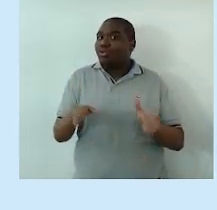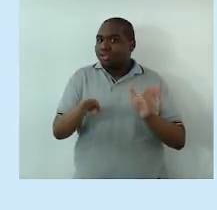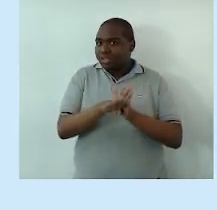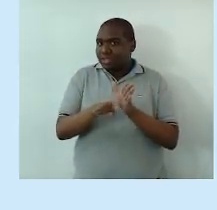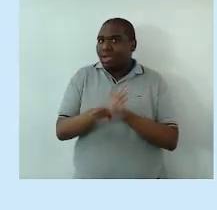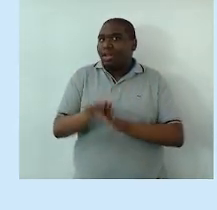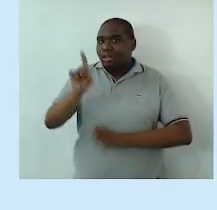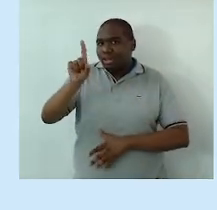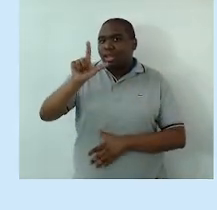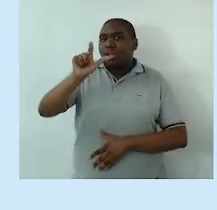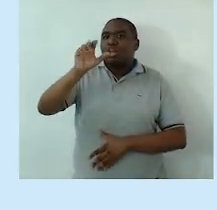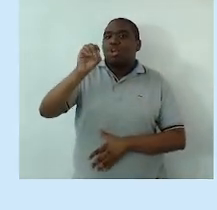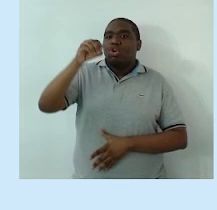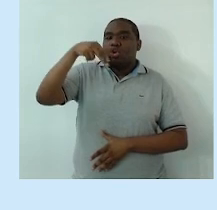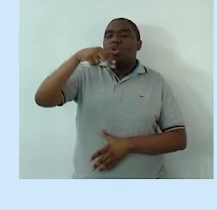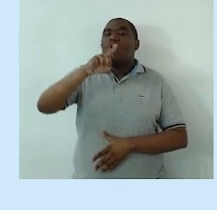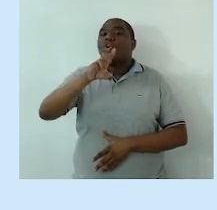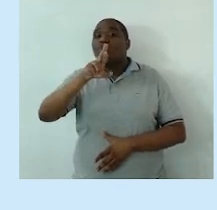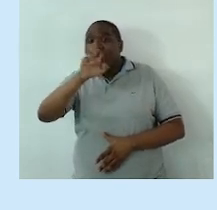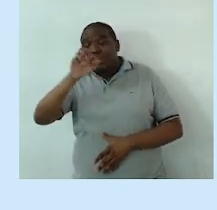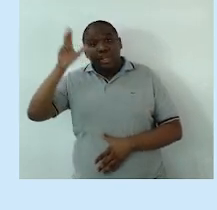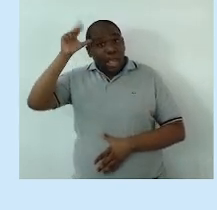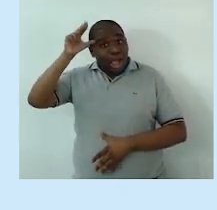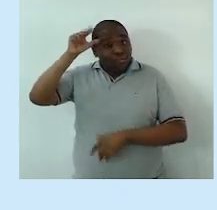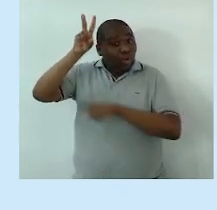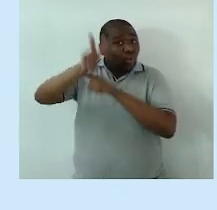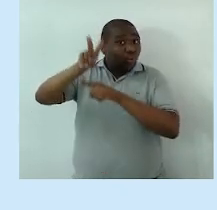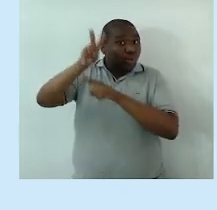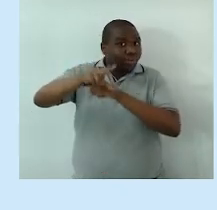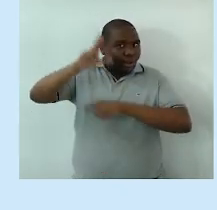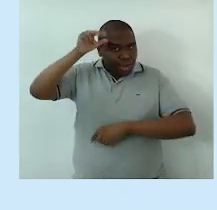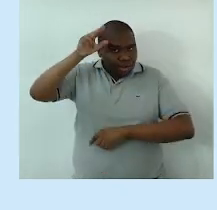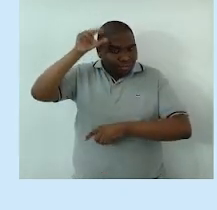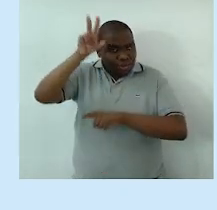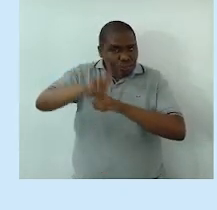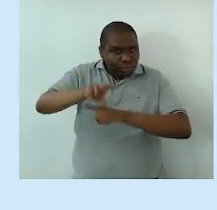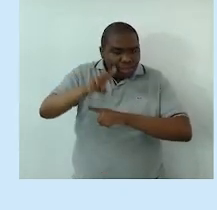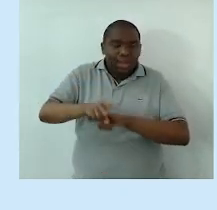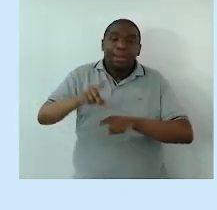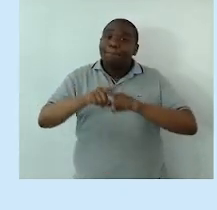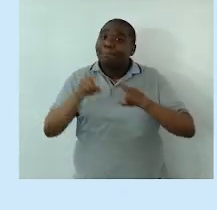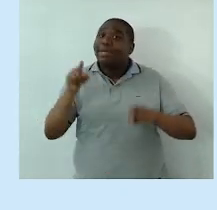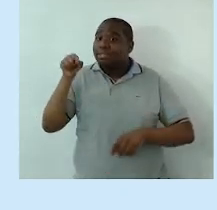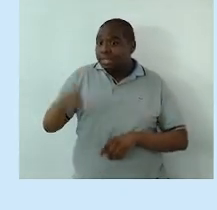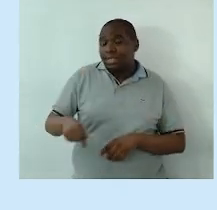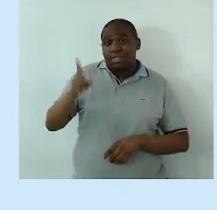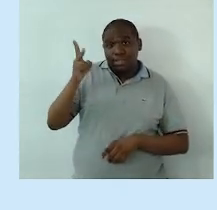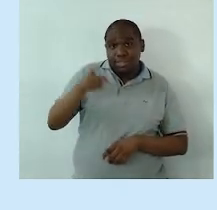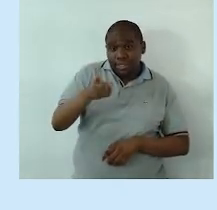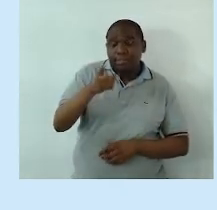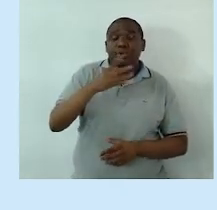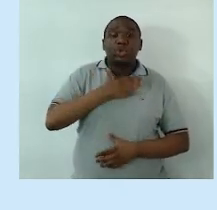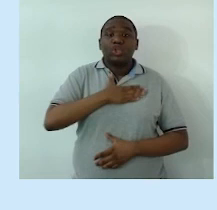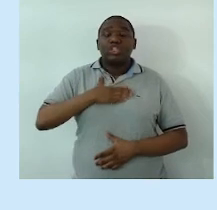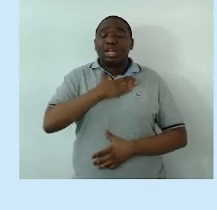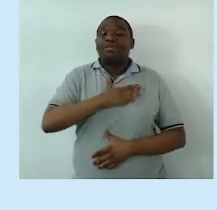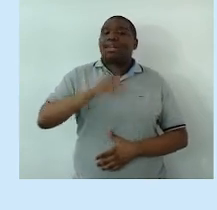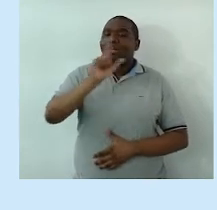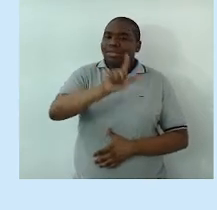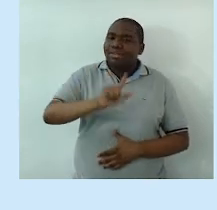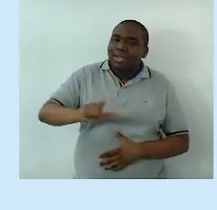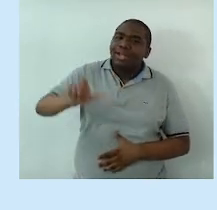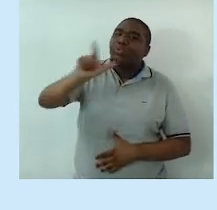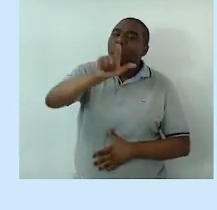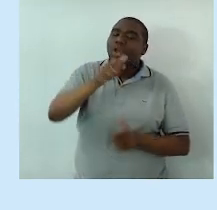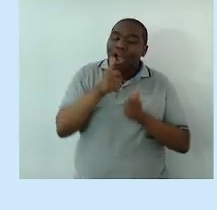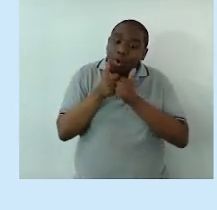para ser guardador de cavalos, né? Ele começou como guardador de cavalos, mas como ele sempre gostou muito da literatura, já